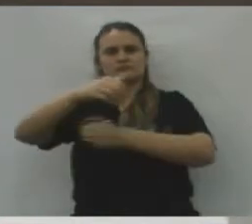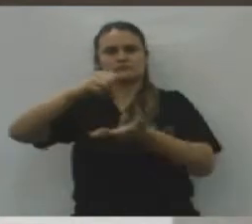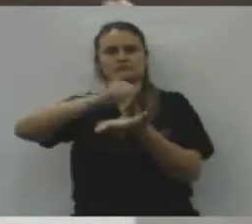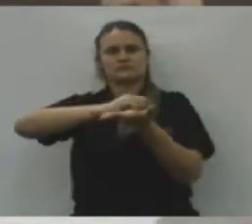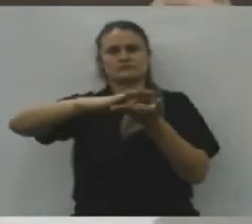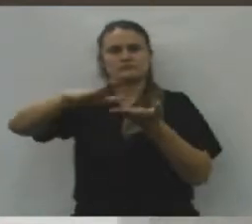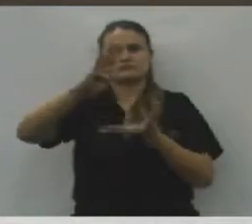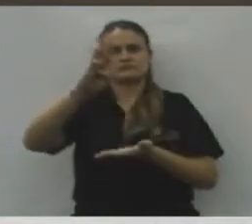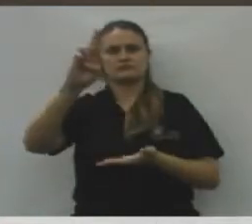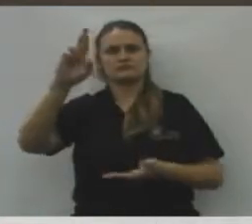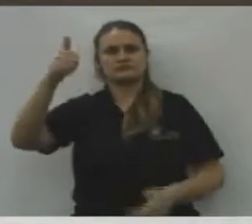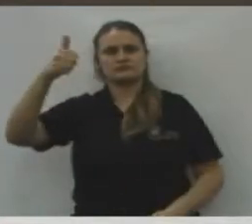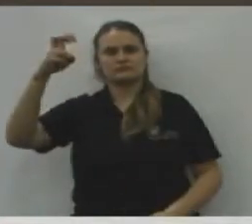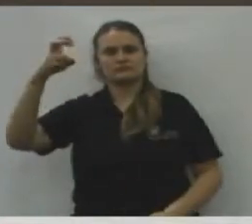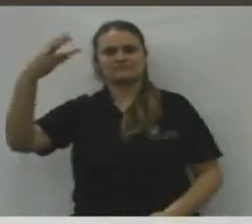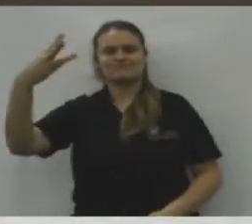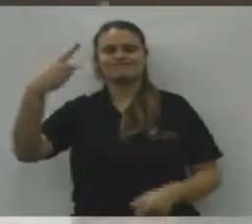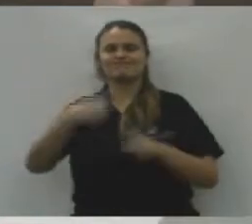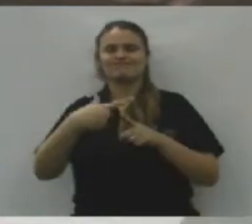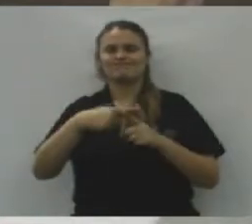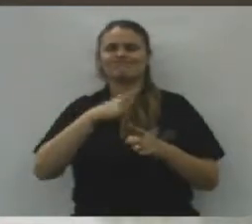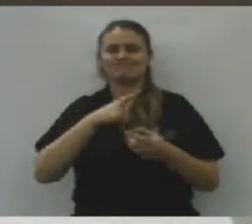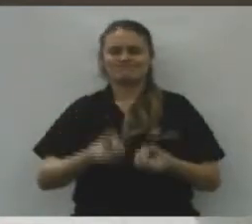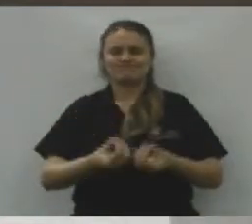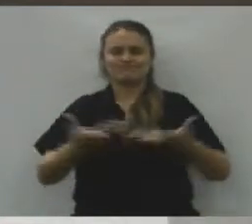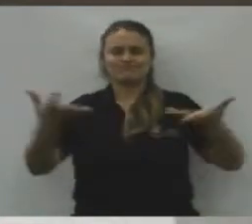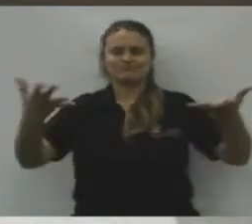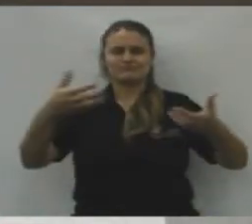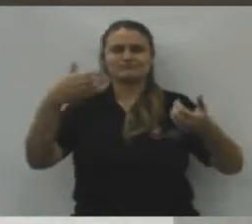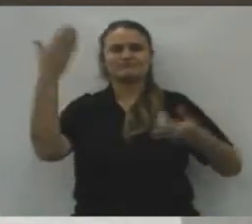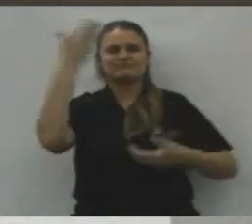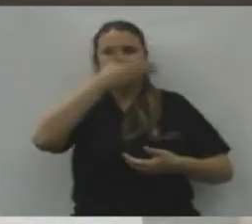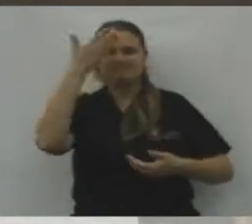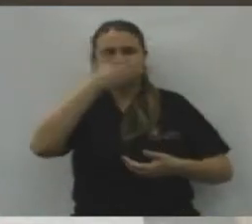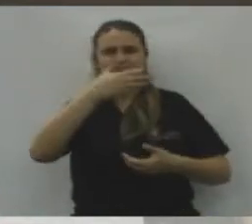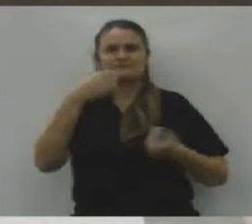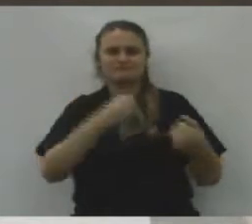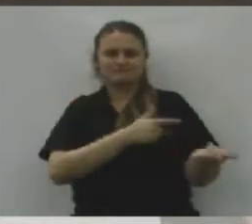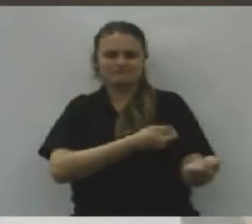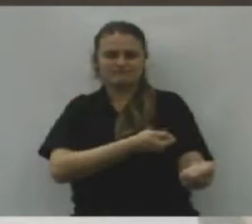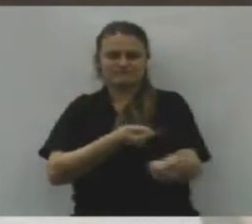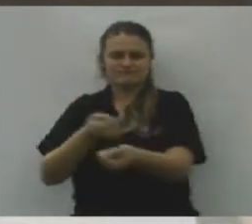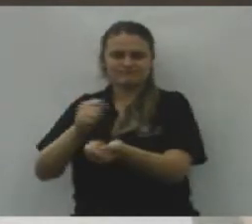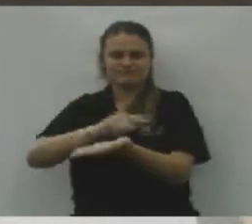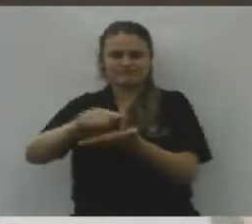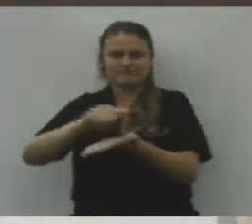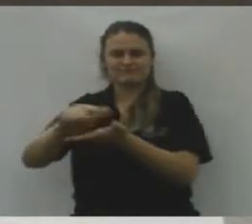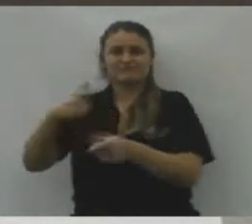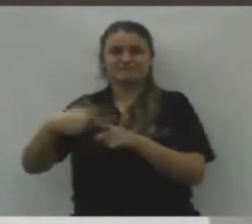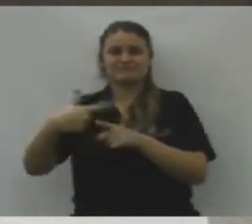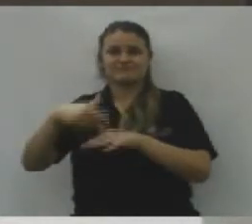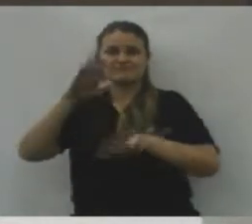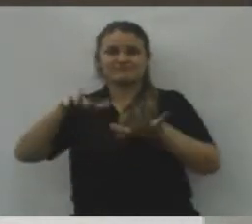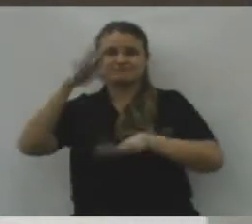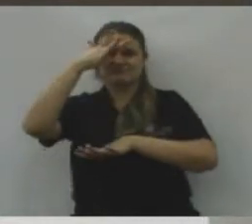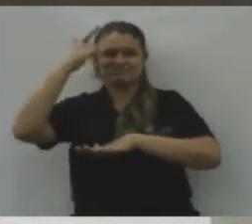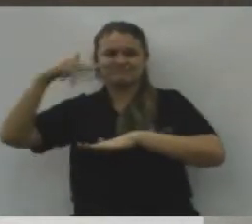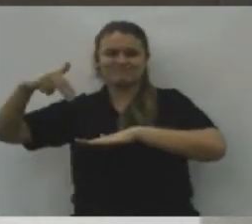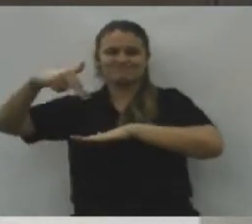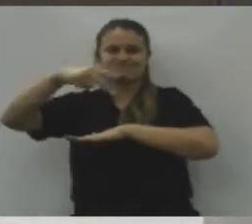dos passeios, obrigando pedestres a andarem pela via dos automóveis, o que se